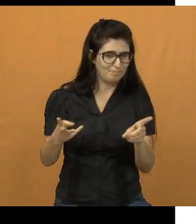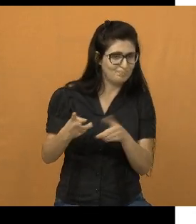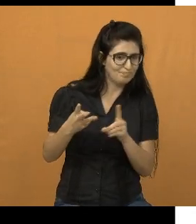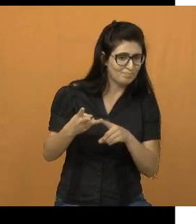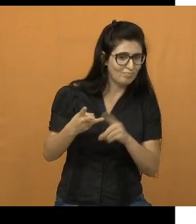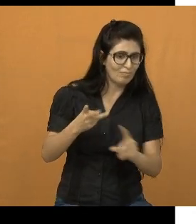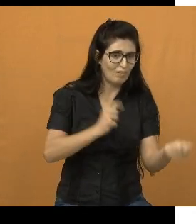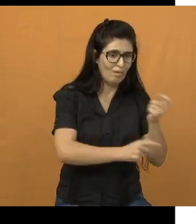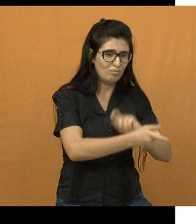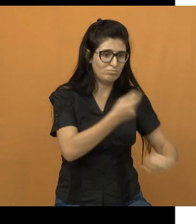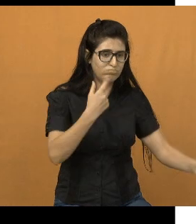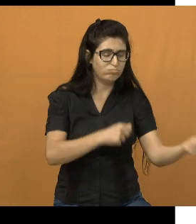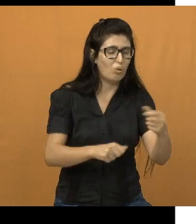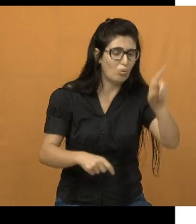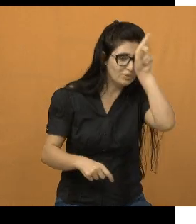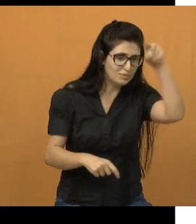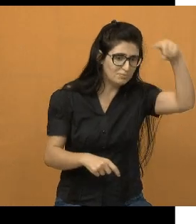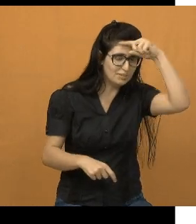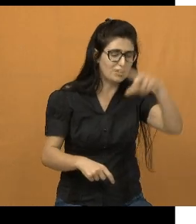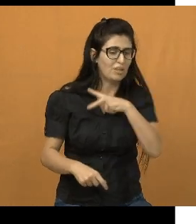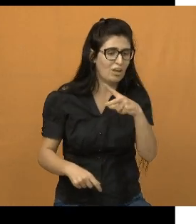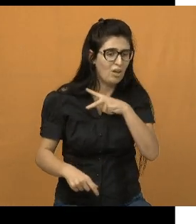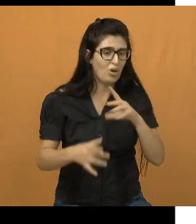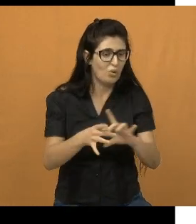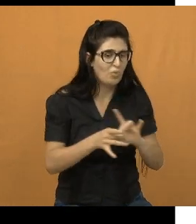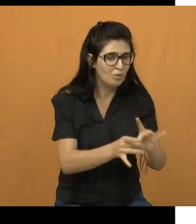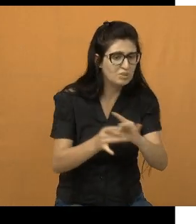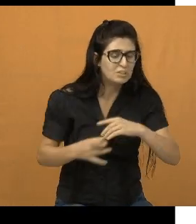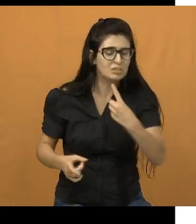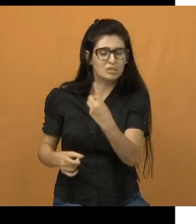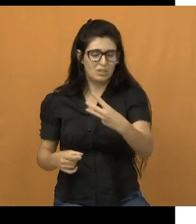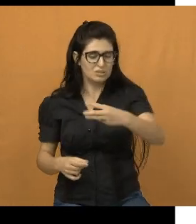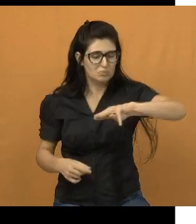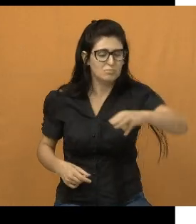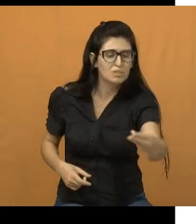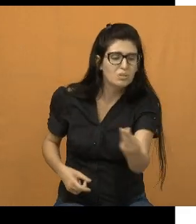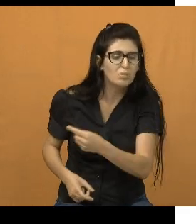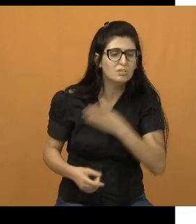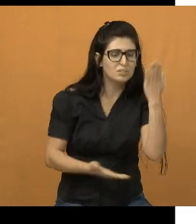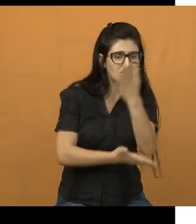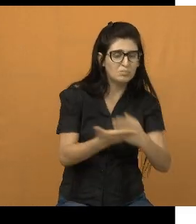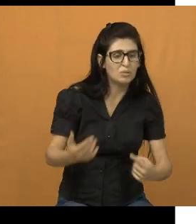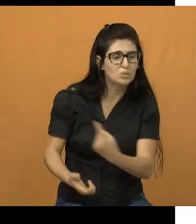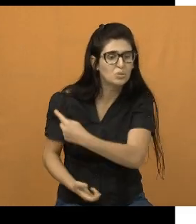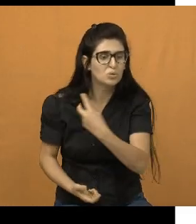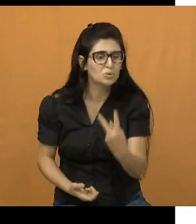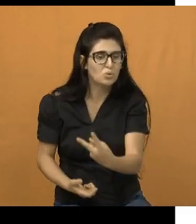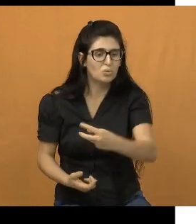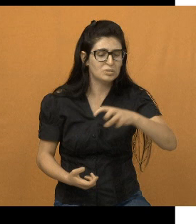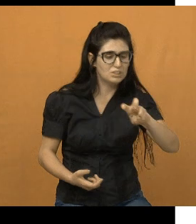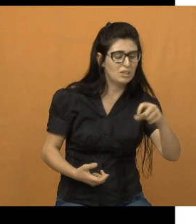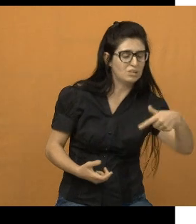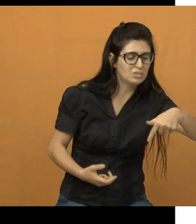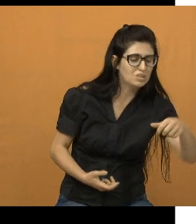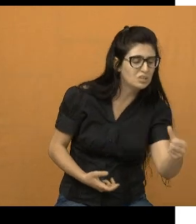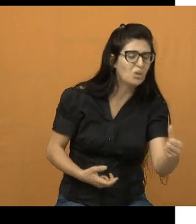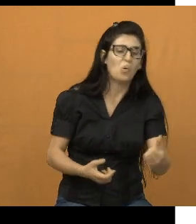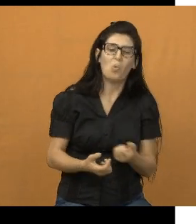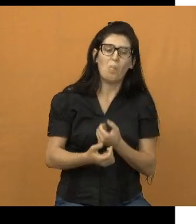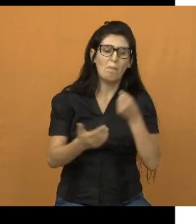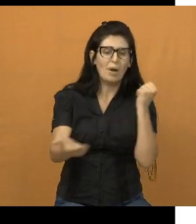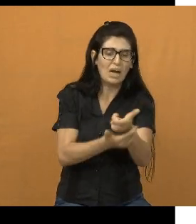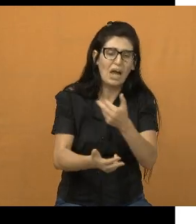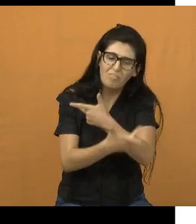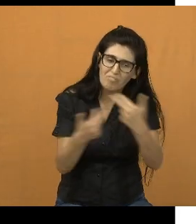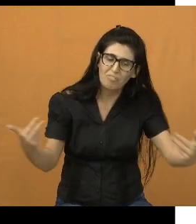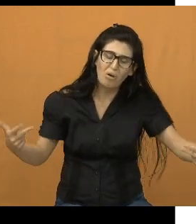Prestações conveniadas, que são os hospitais, 13.500.000, e 12.831 para as demais despesas. Então, mão de